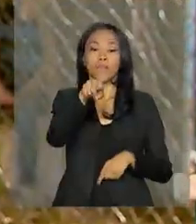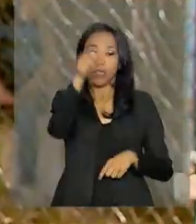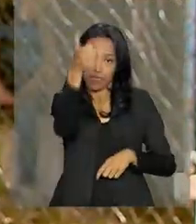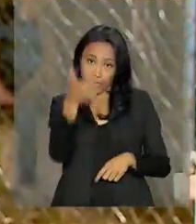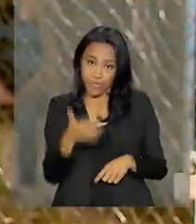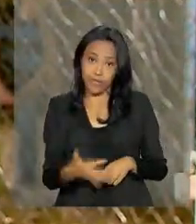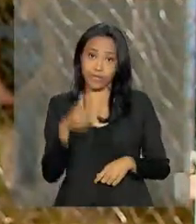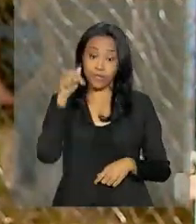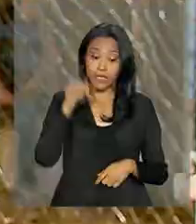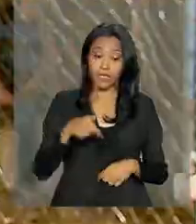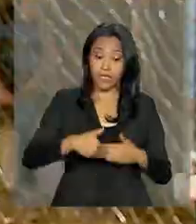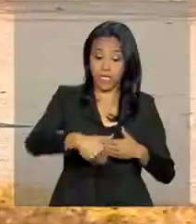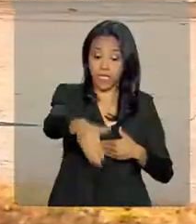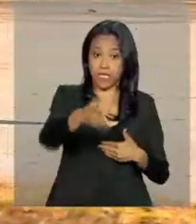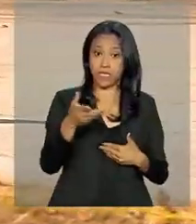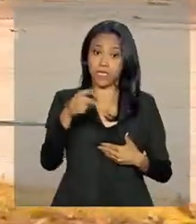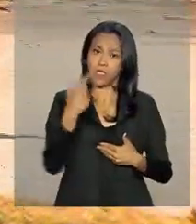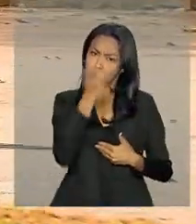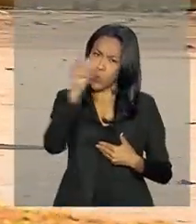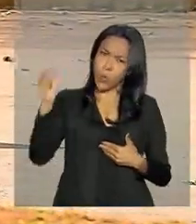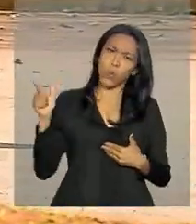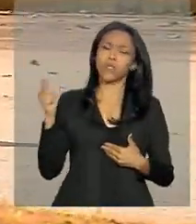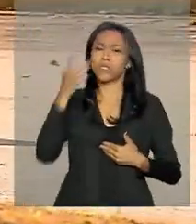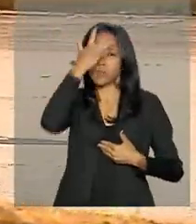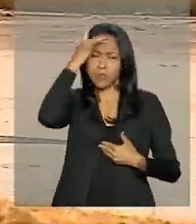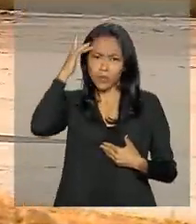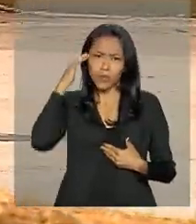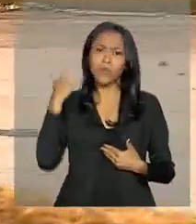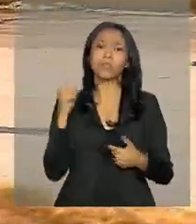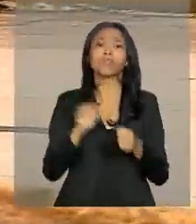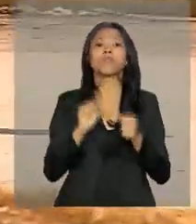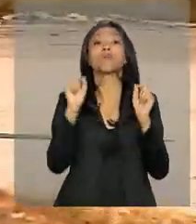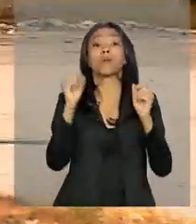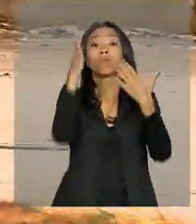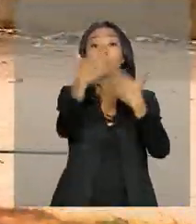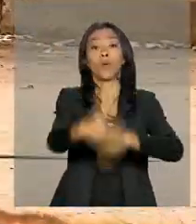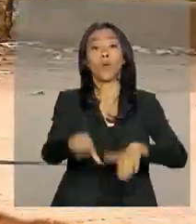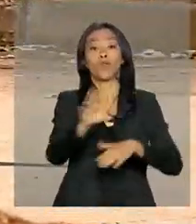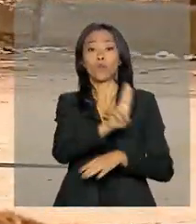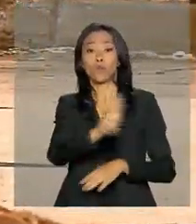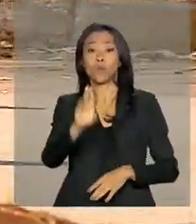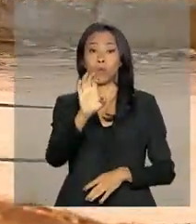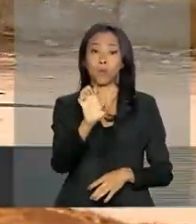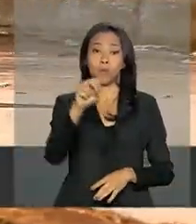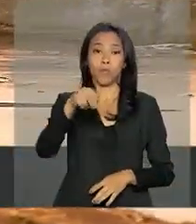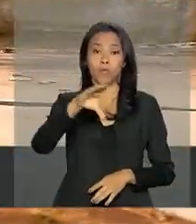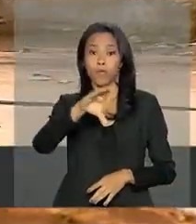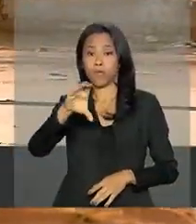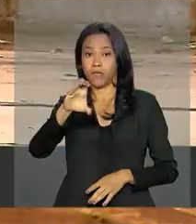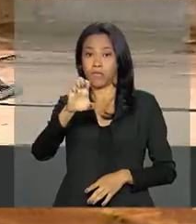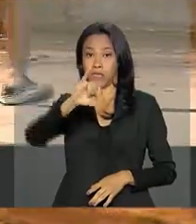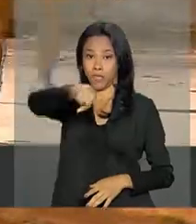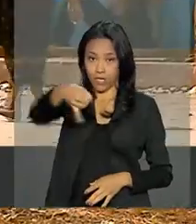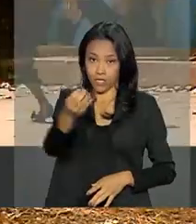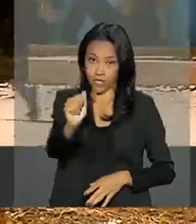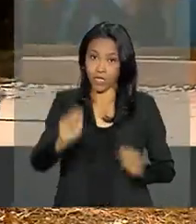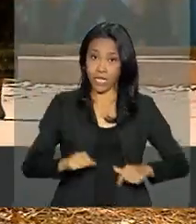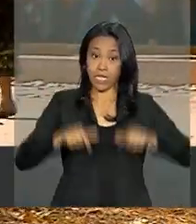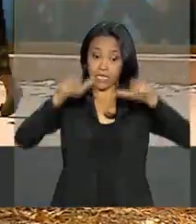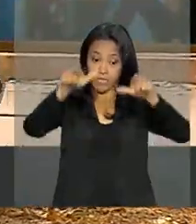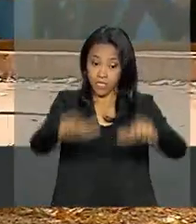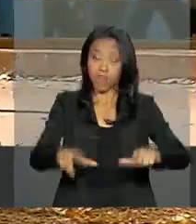fez neste final de semana junto com outras milhares de pessoas o enseja que é o exame nacional para certificação de